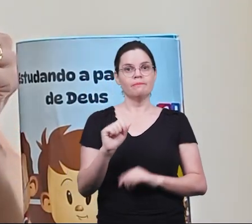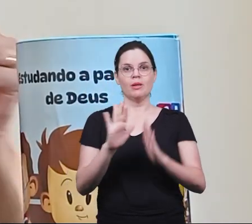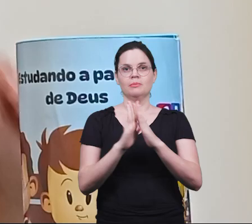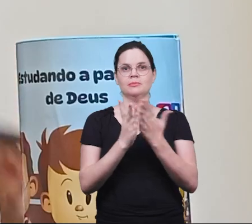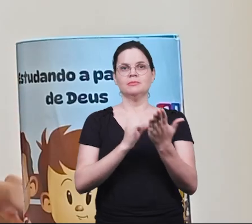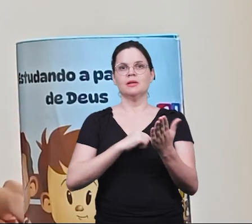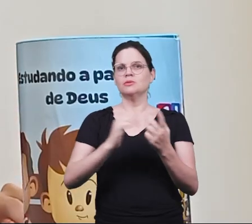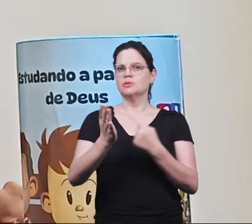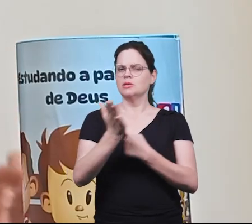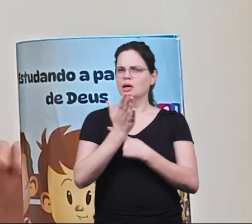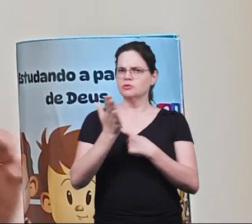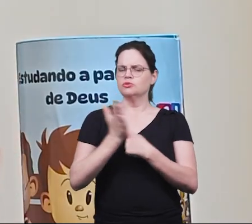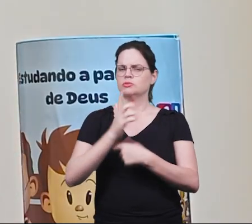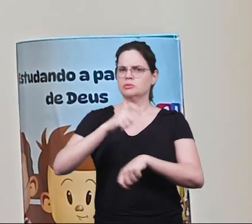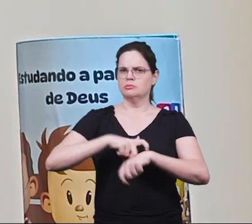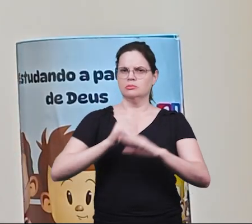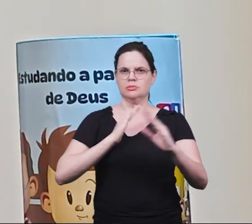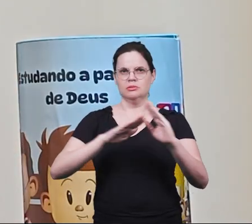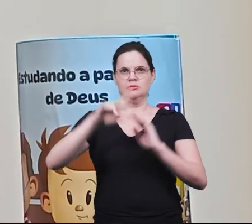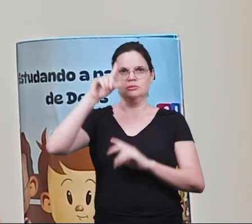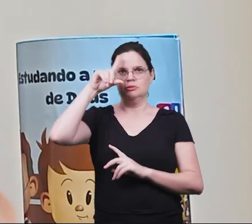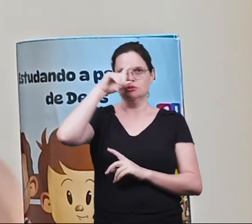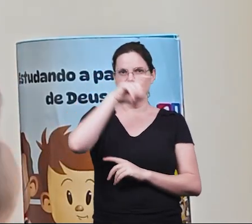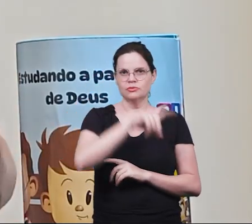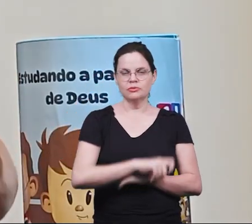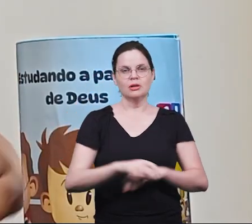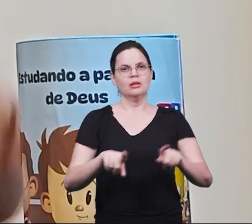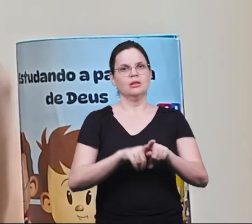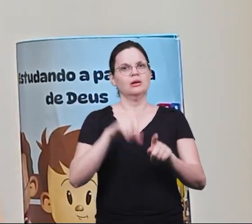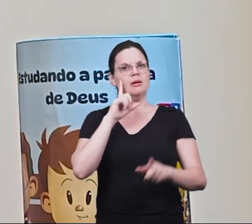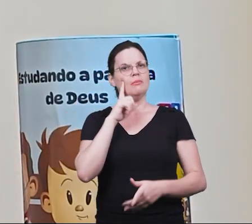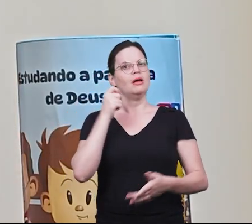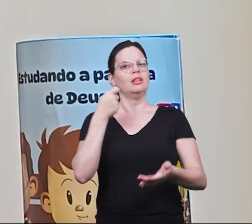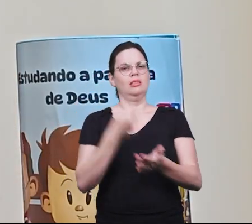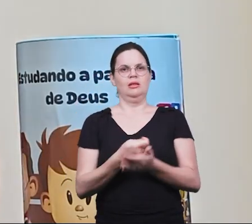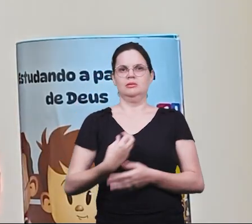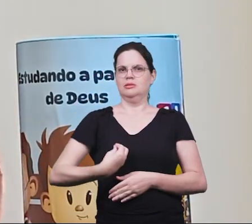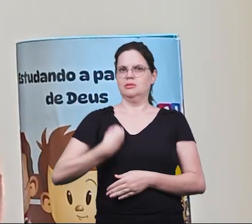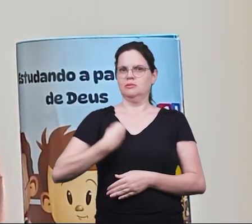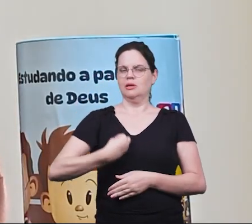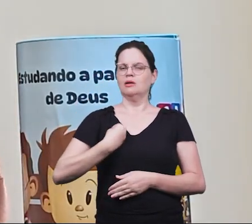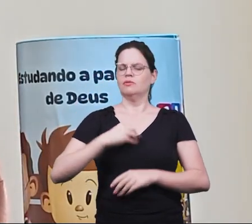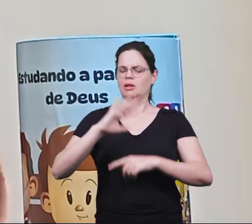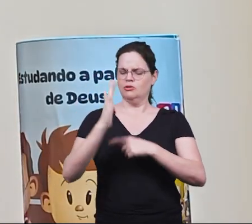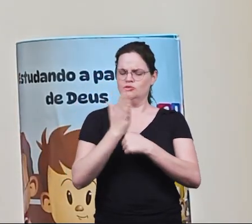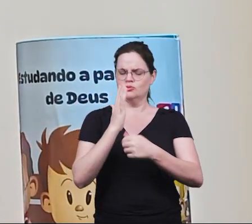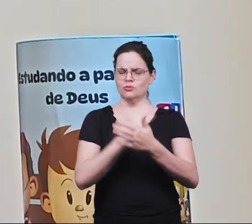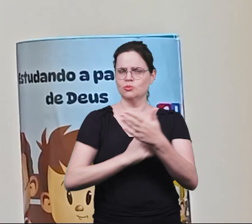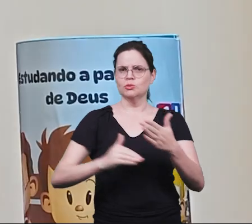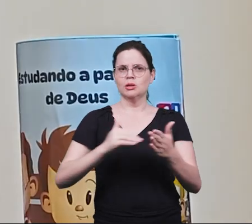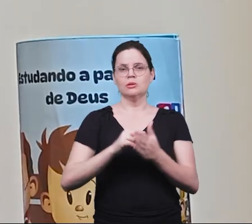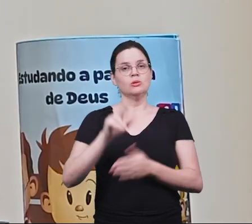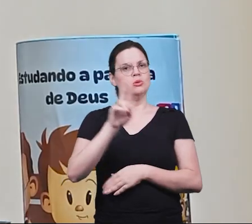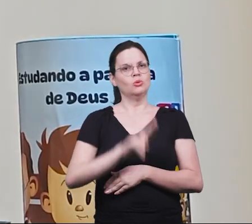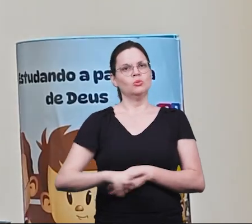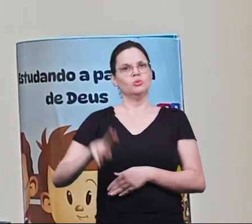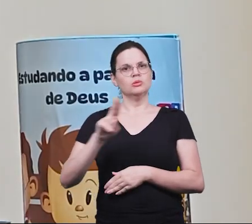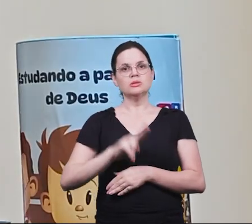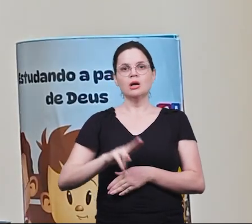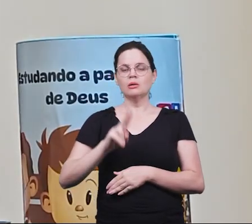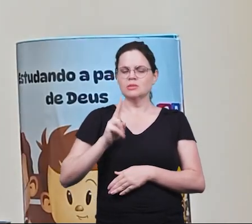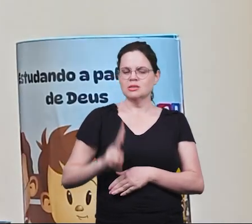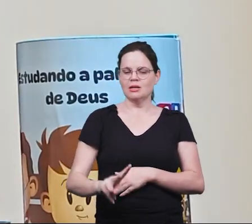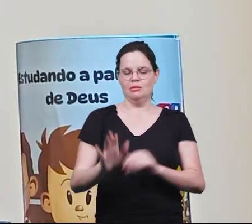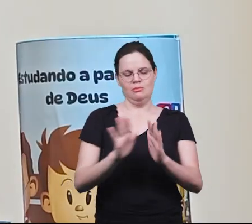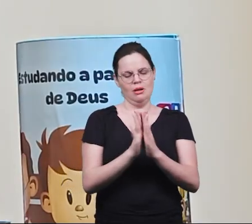nos ajuda nos momentos difíceis, nos momentos de decisão das nossas vidas. Nós usamos a